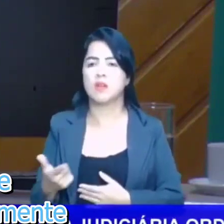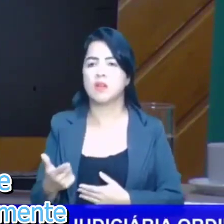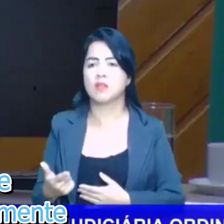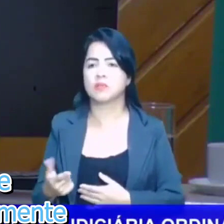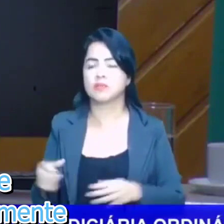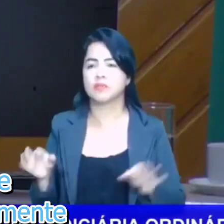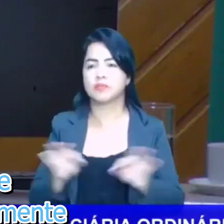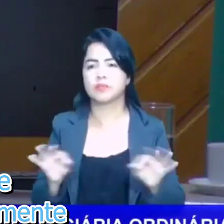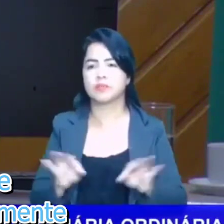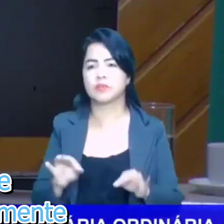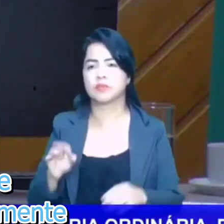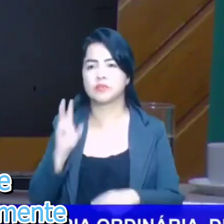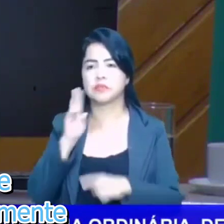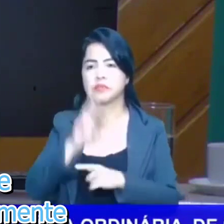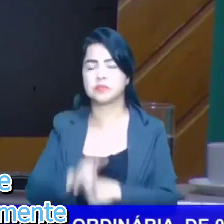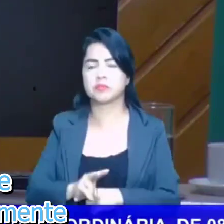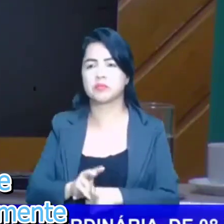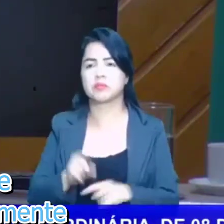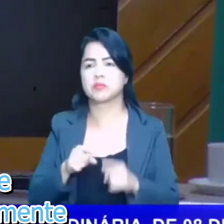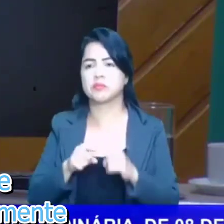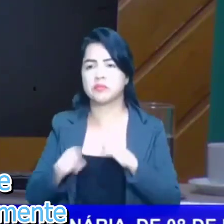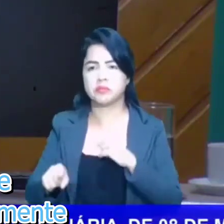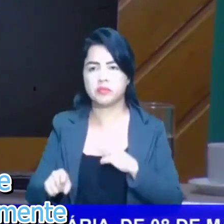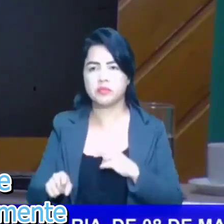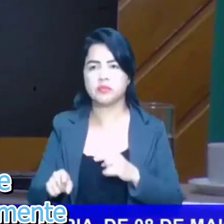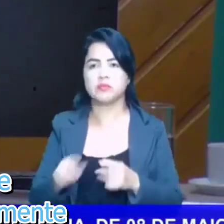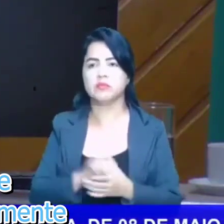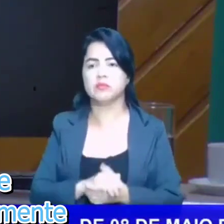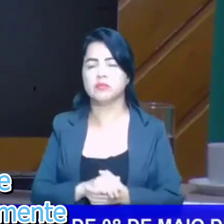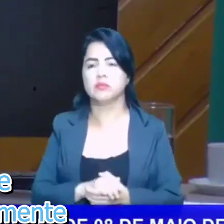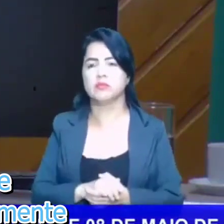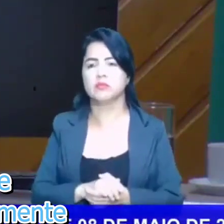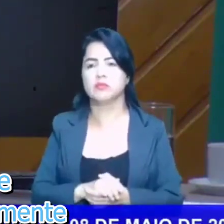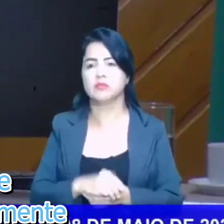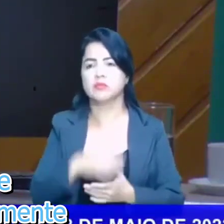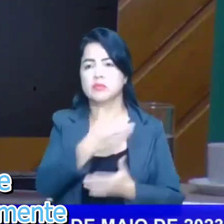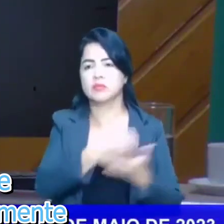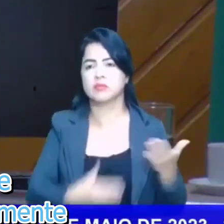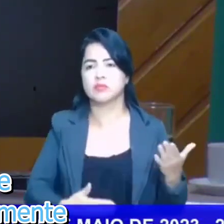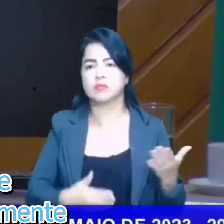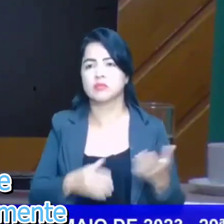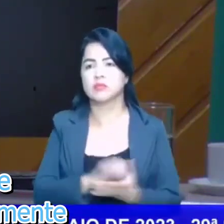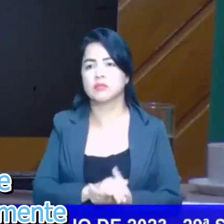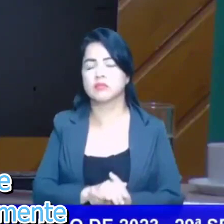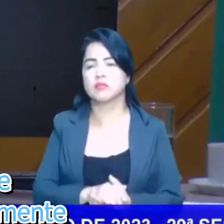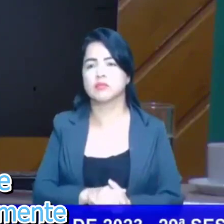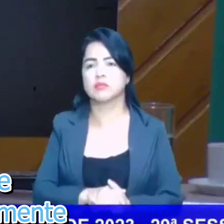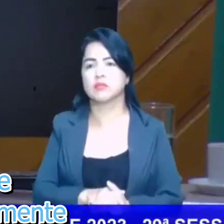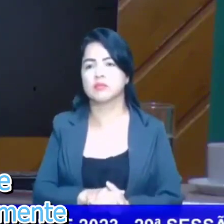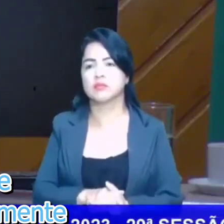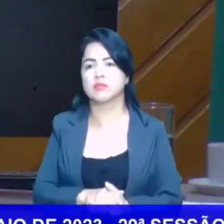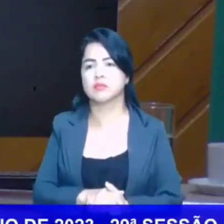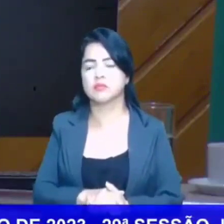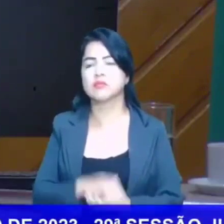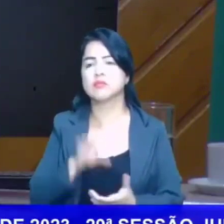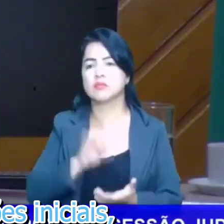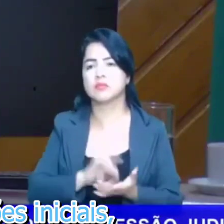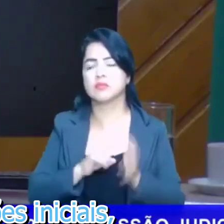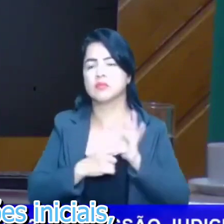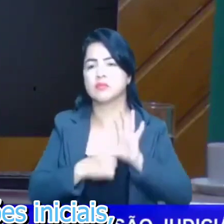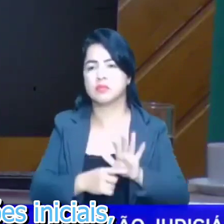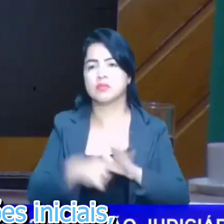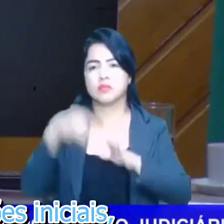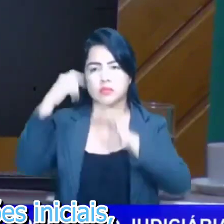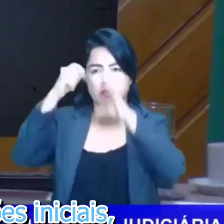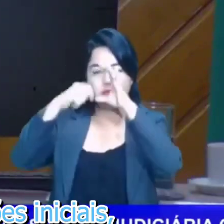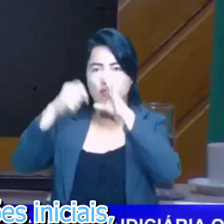dito, nenhuma defesa que se contraponha aos fatos que foram alegados e efetivamente demonstrados.